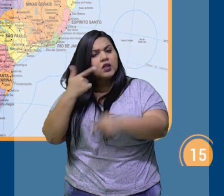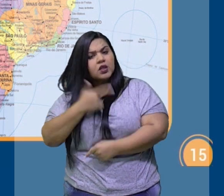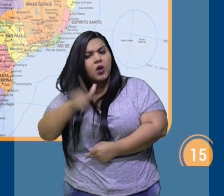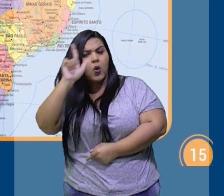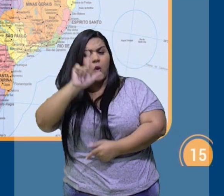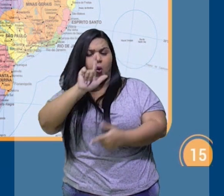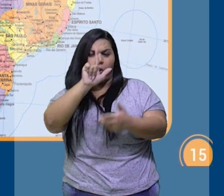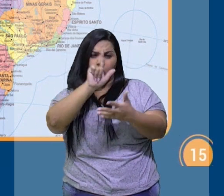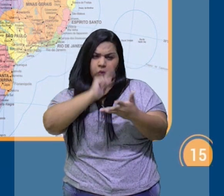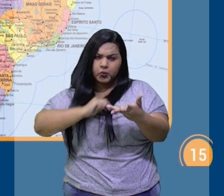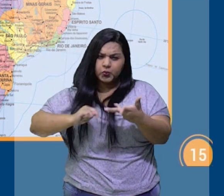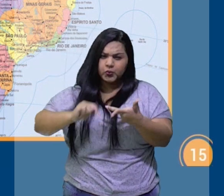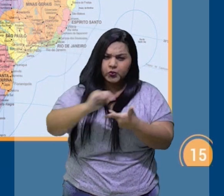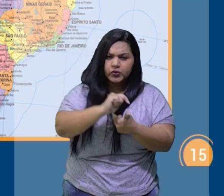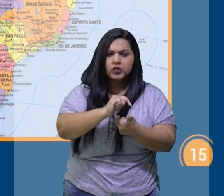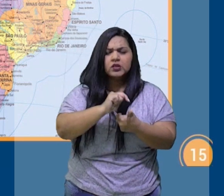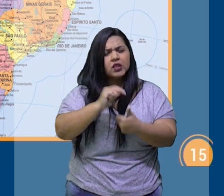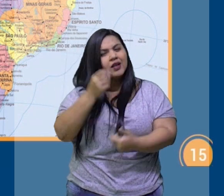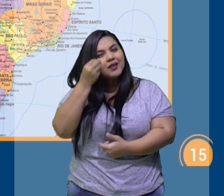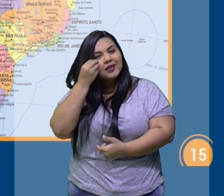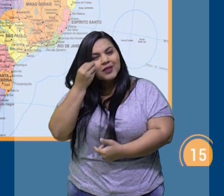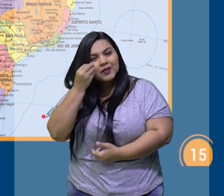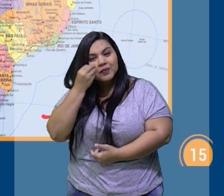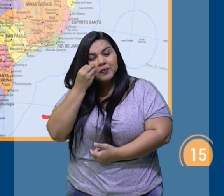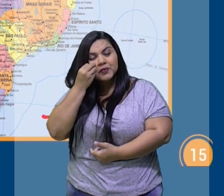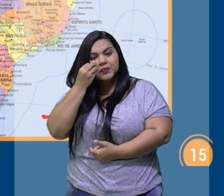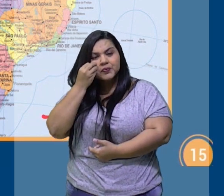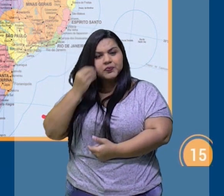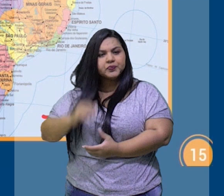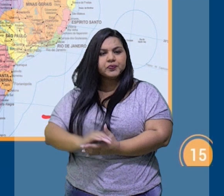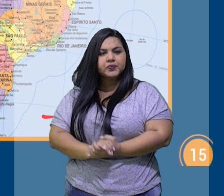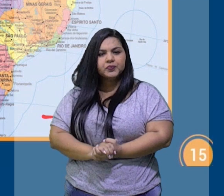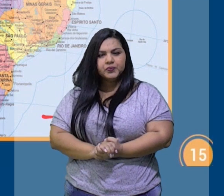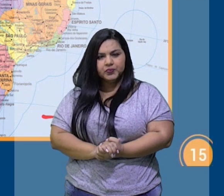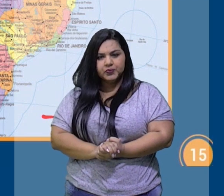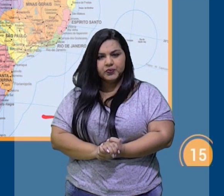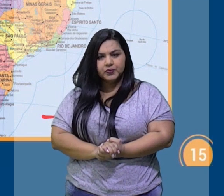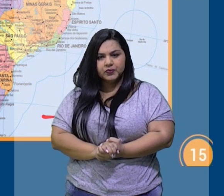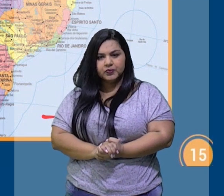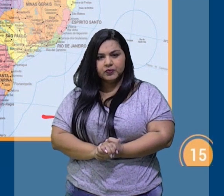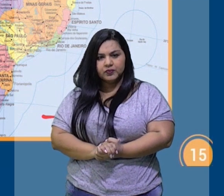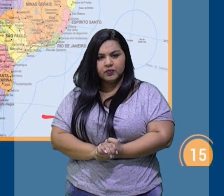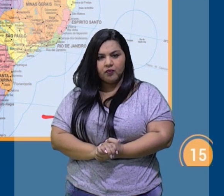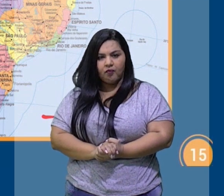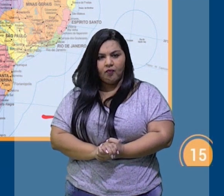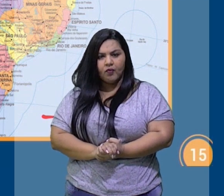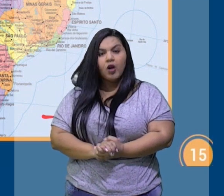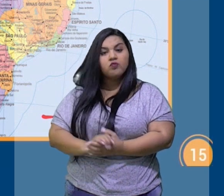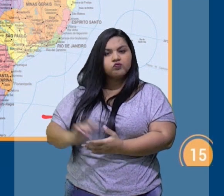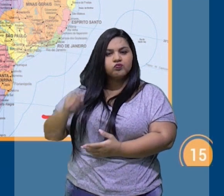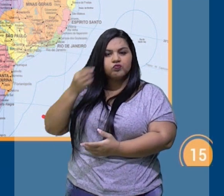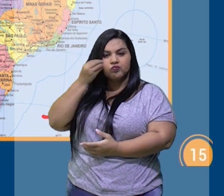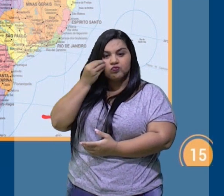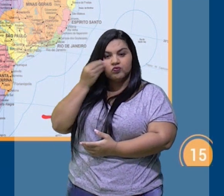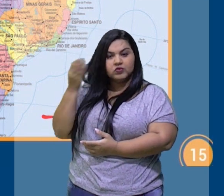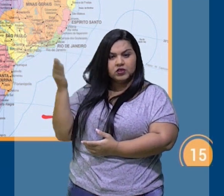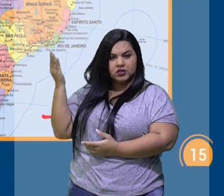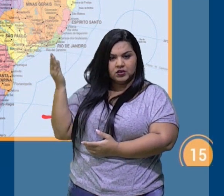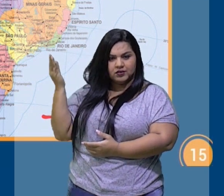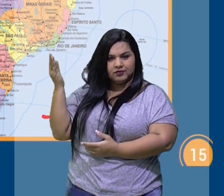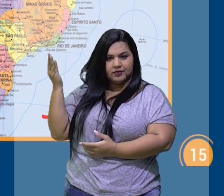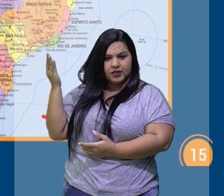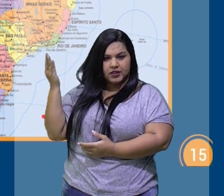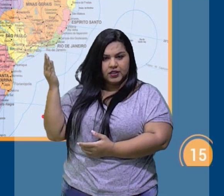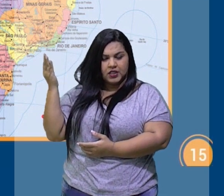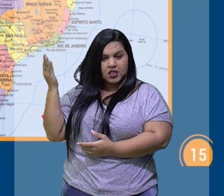olha, da orientação? Olha, eu vou marcar aqui para vocês. Vou botar aqui uma seta e vou circular. Essa orientação, ela já